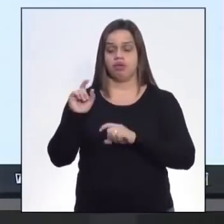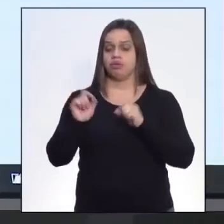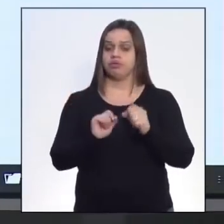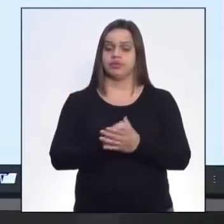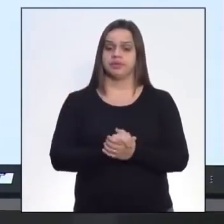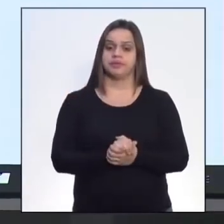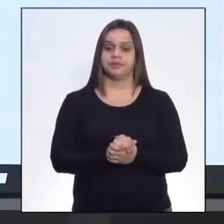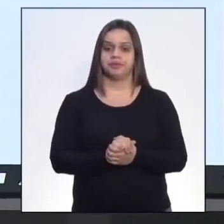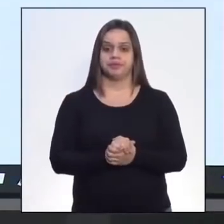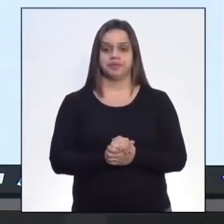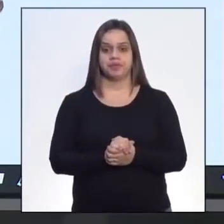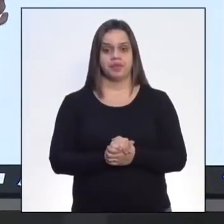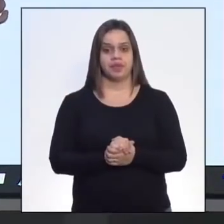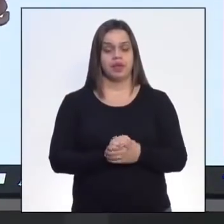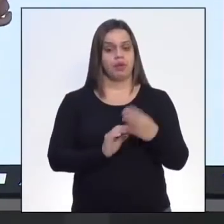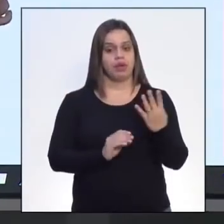né?